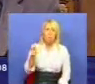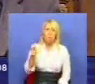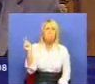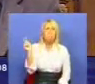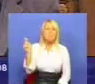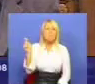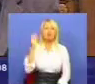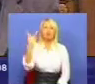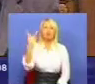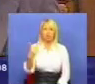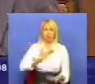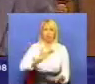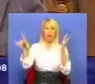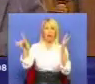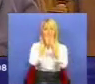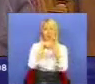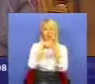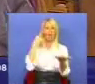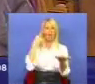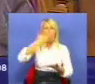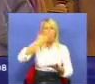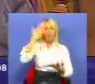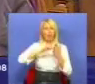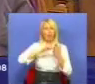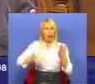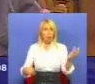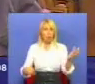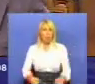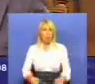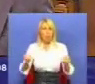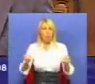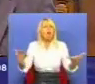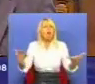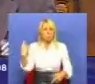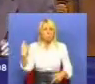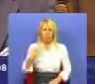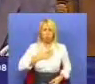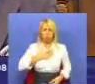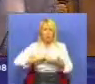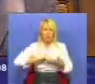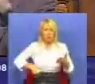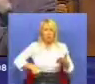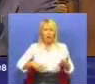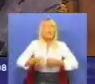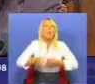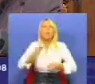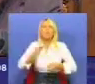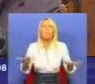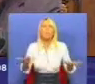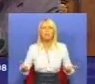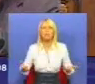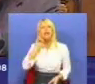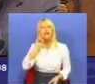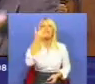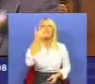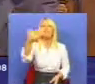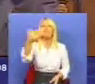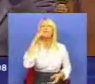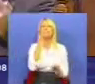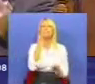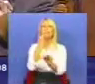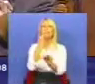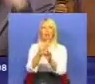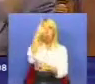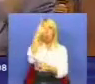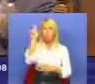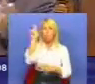Diário da República. É o Presidente que não quer assiná-lo? O que é que se passa? Dia 27 de setembro, 1 mês